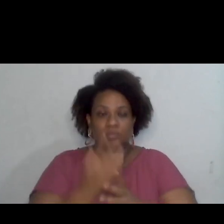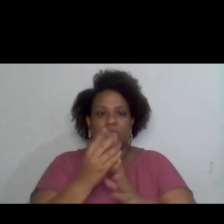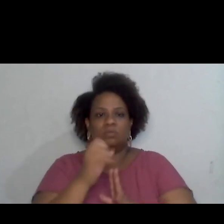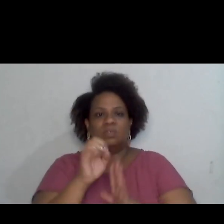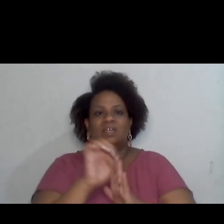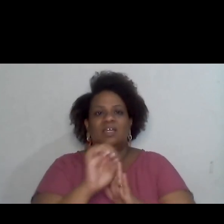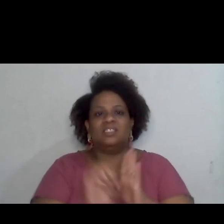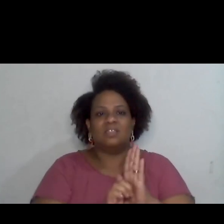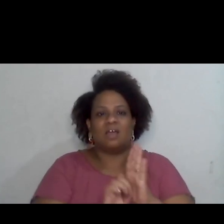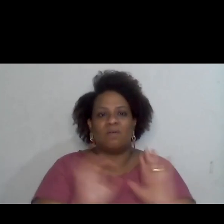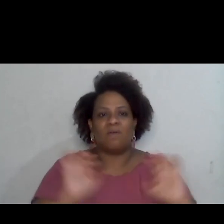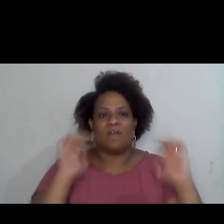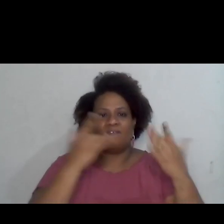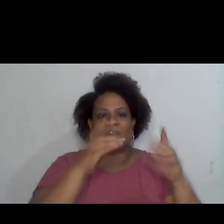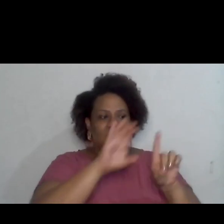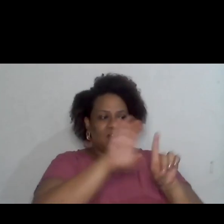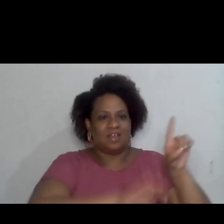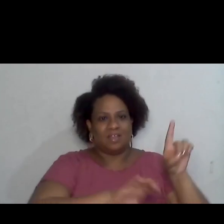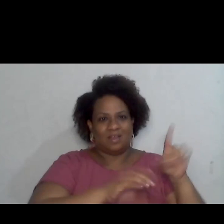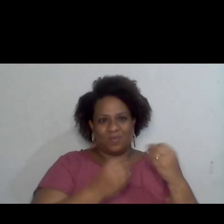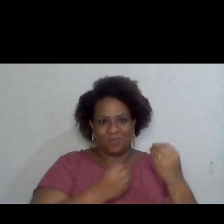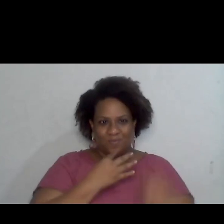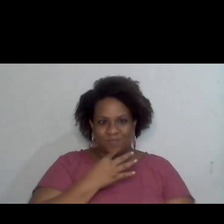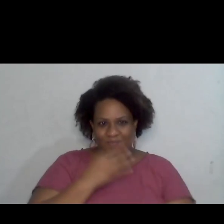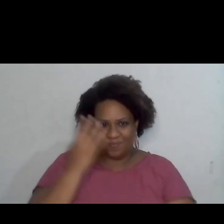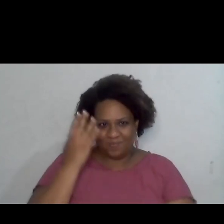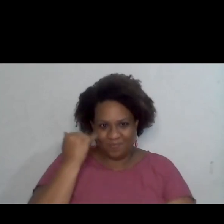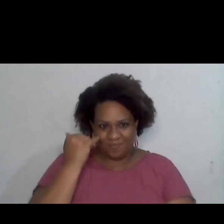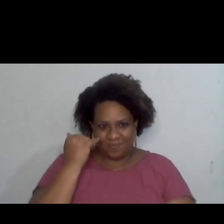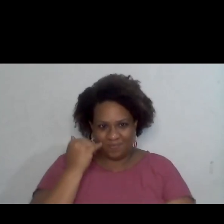eventos calendarizados do jeito que conhecemos. Então, inclusive,